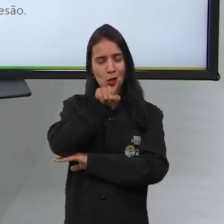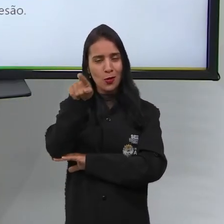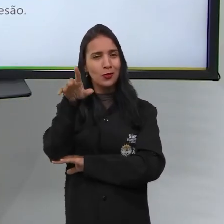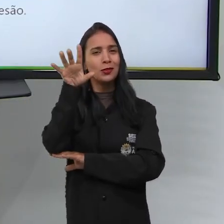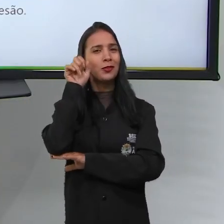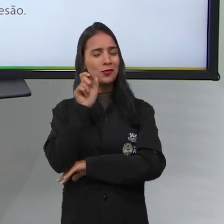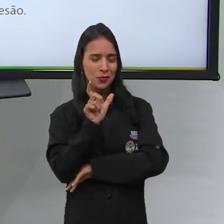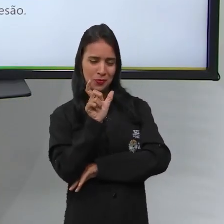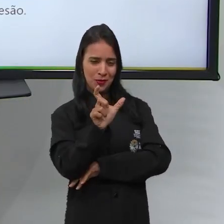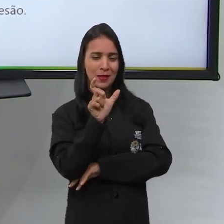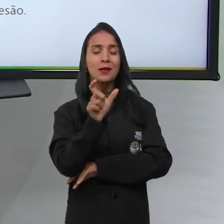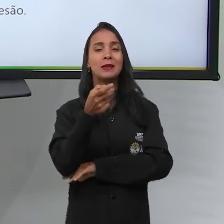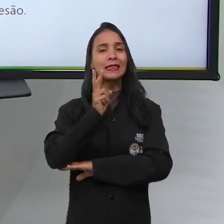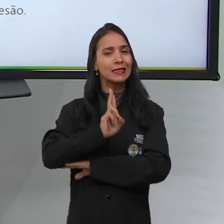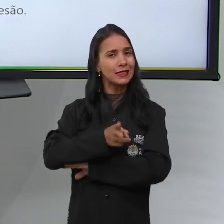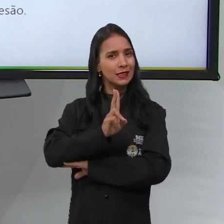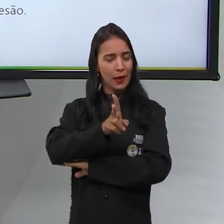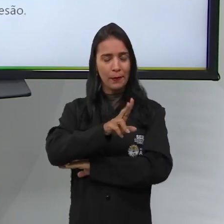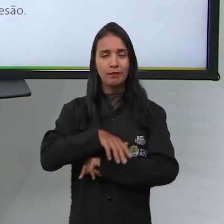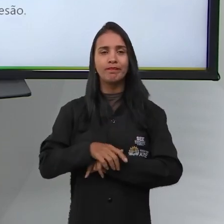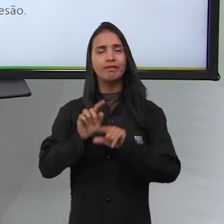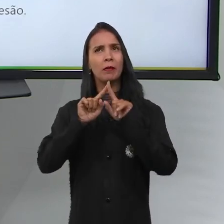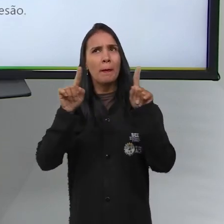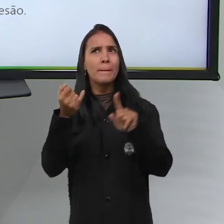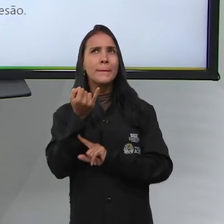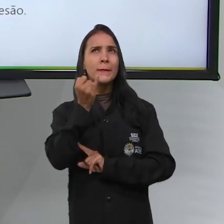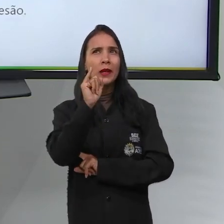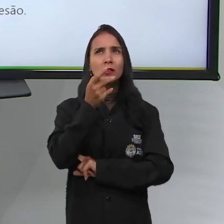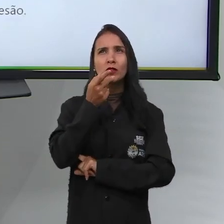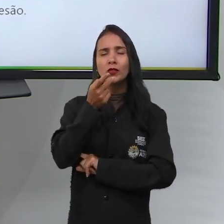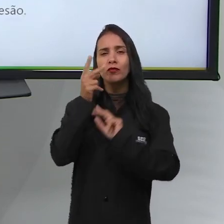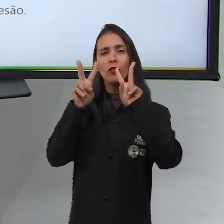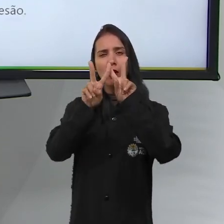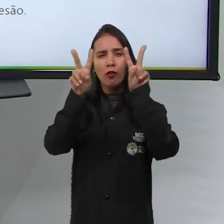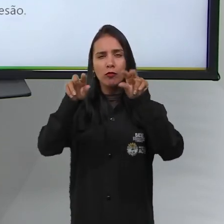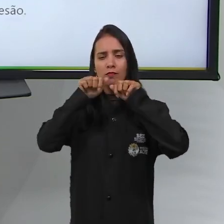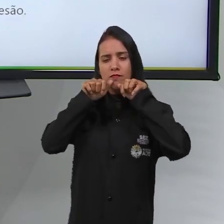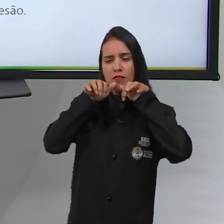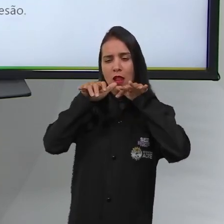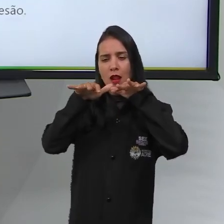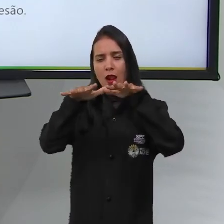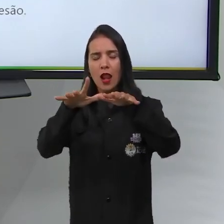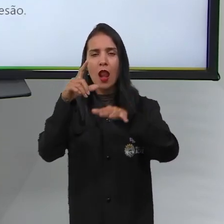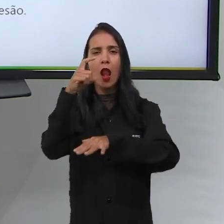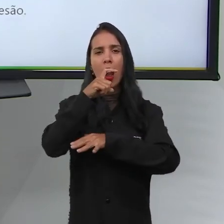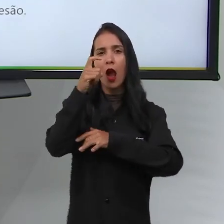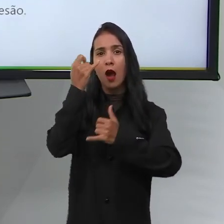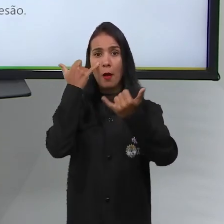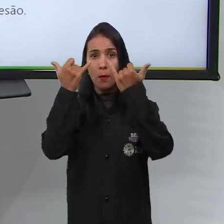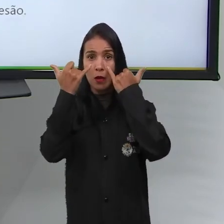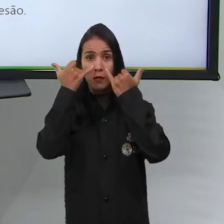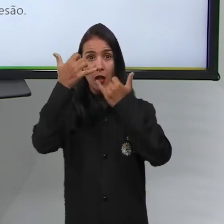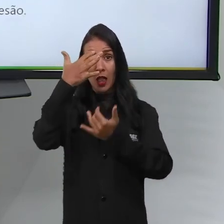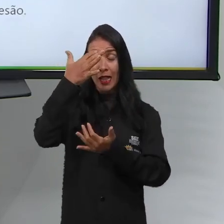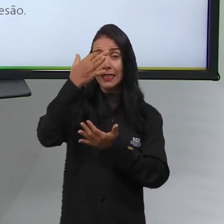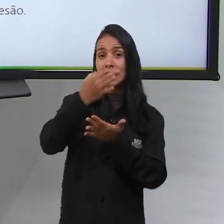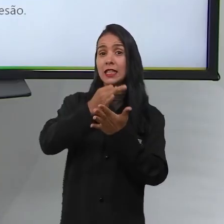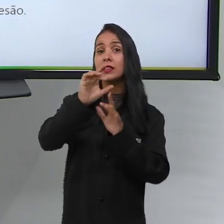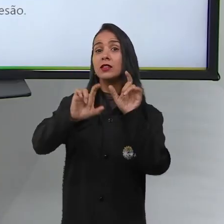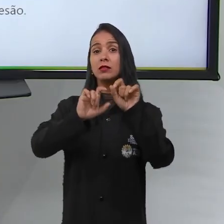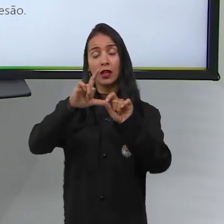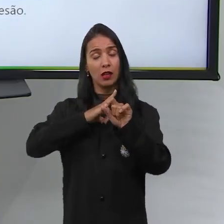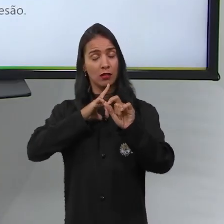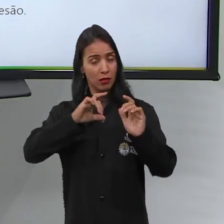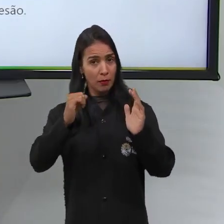aula, mas se nós estamos falando da disseminação dela, com certeza eu tenho algumas